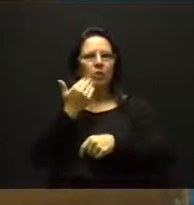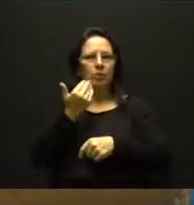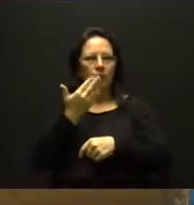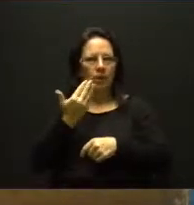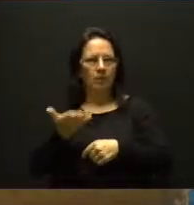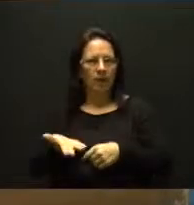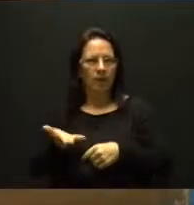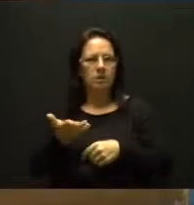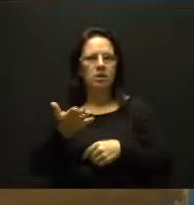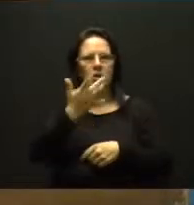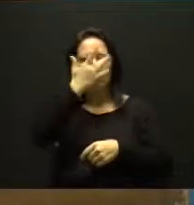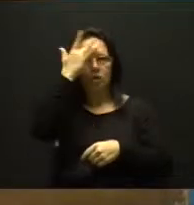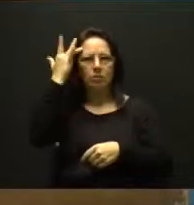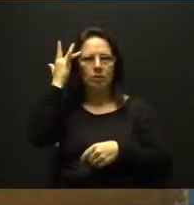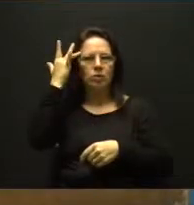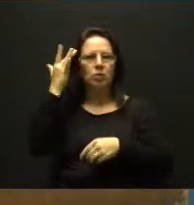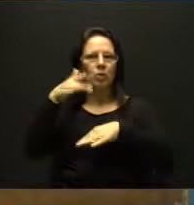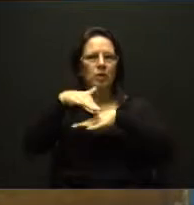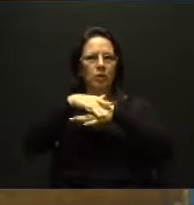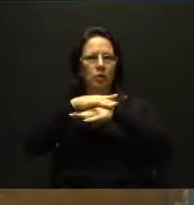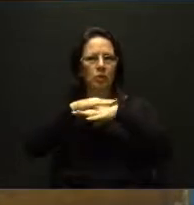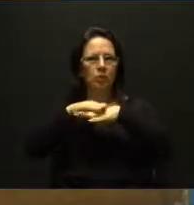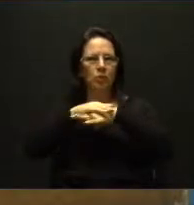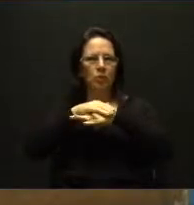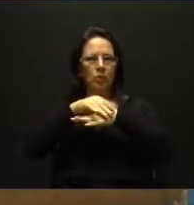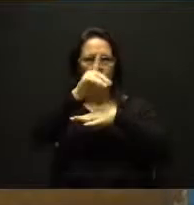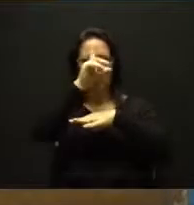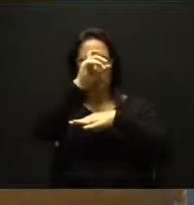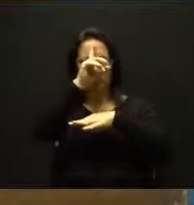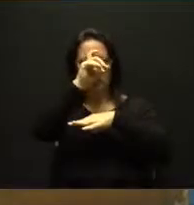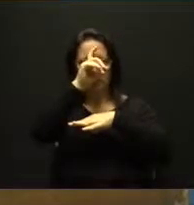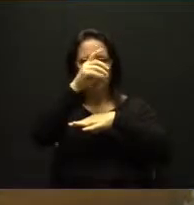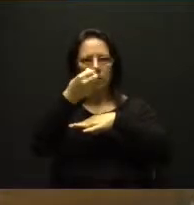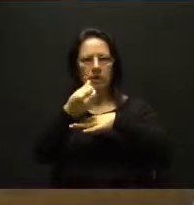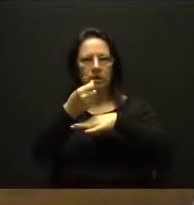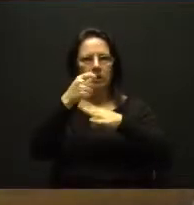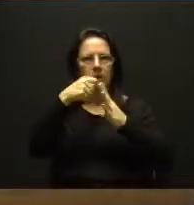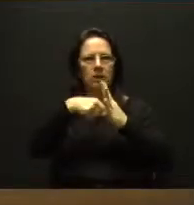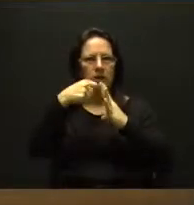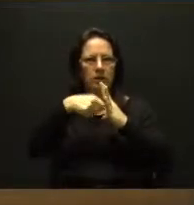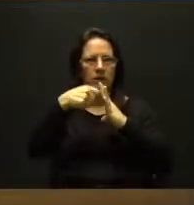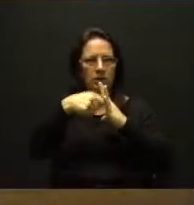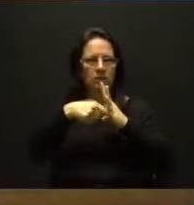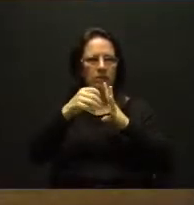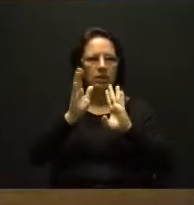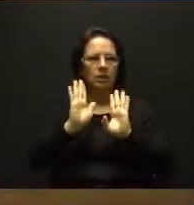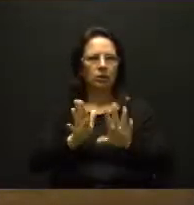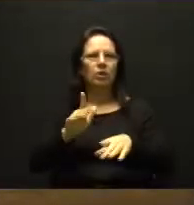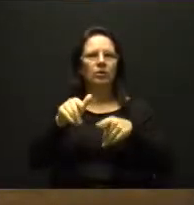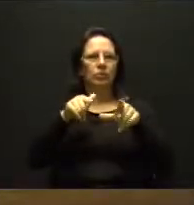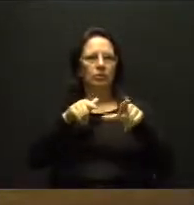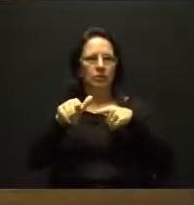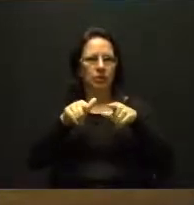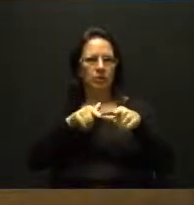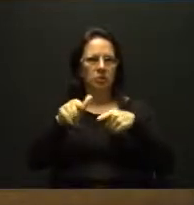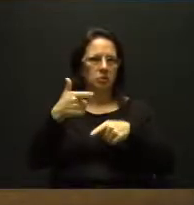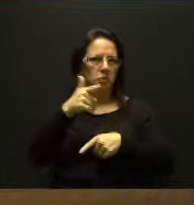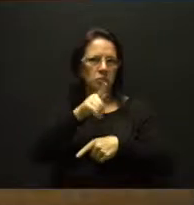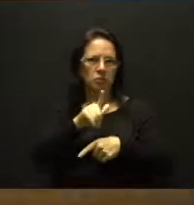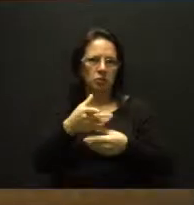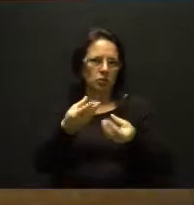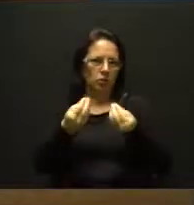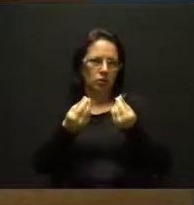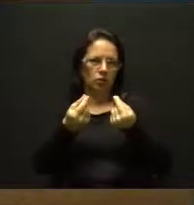das pessoas internas no ps central há seis meses está sendo realizado o trabalho e eles não têm recebido